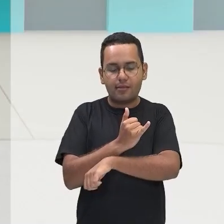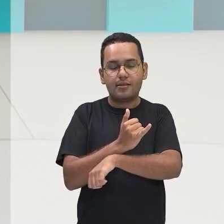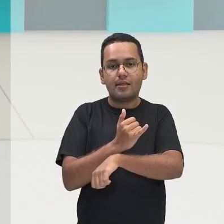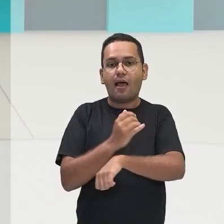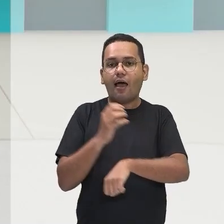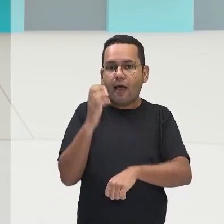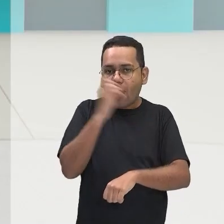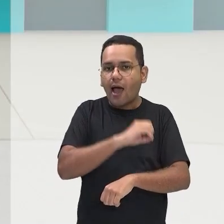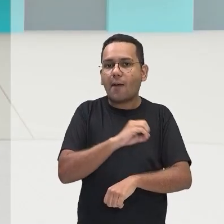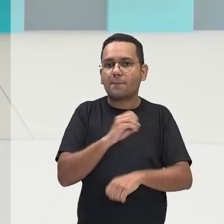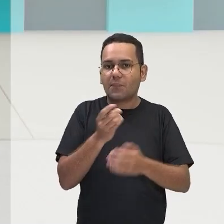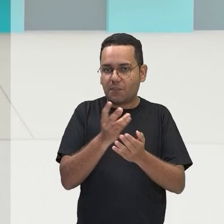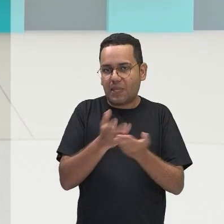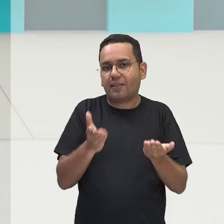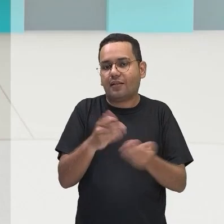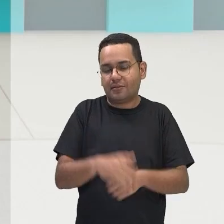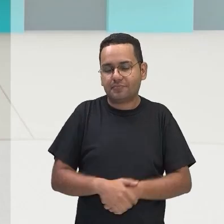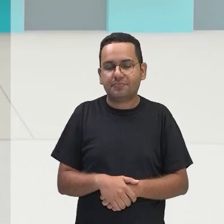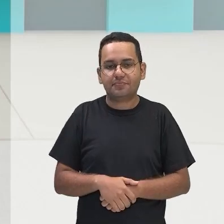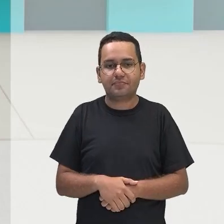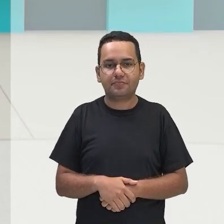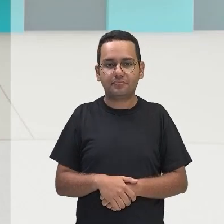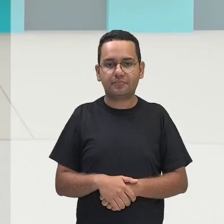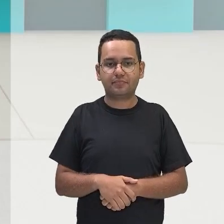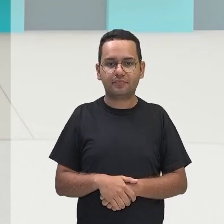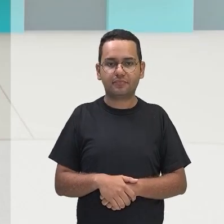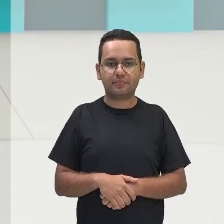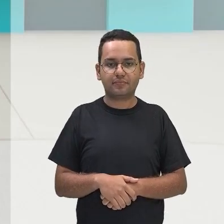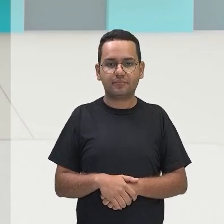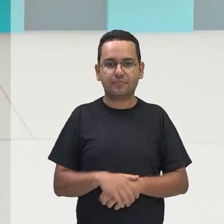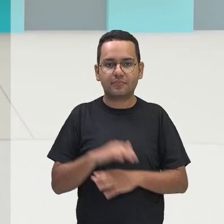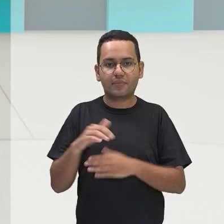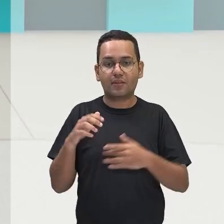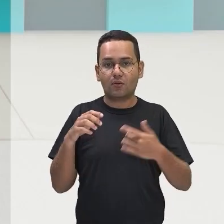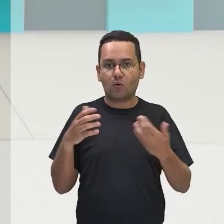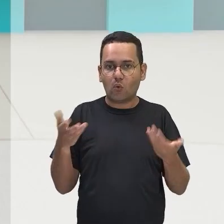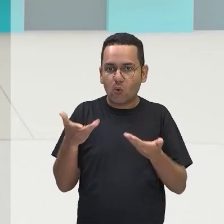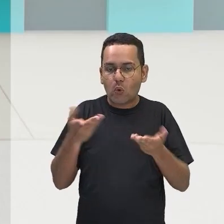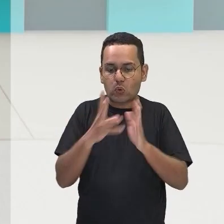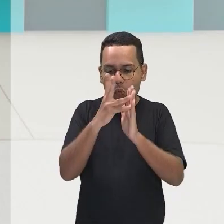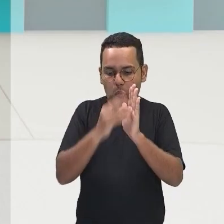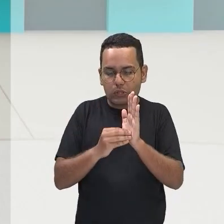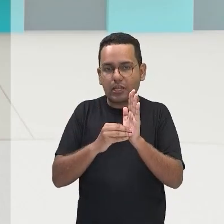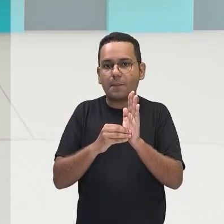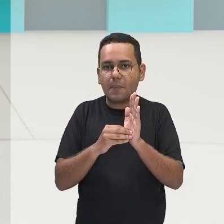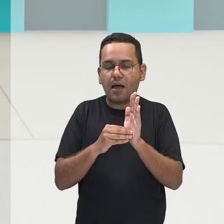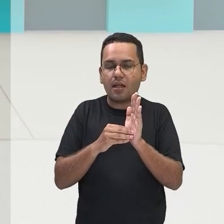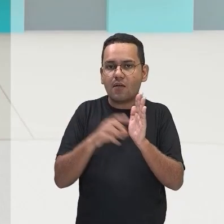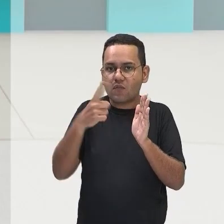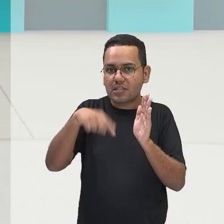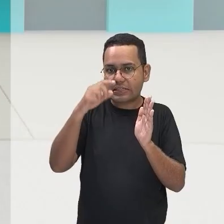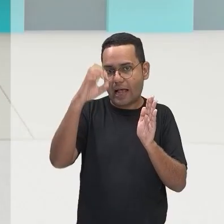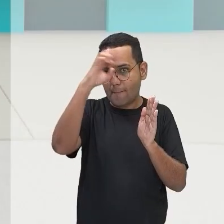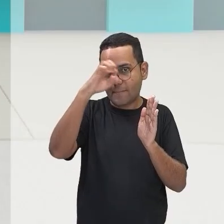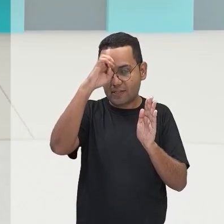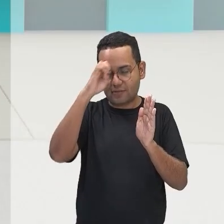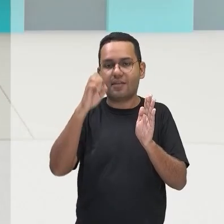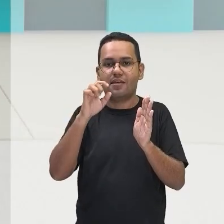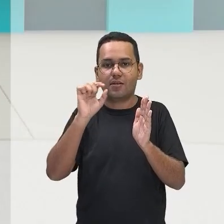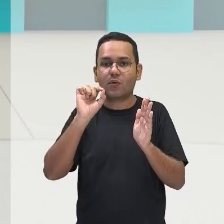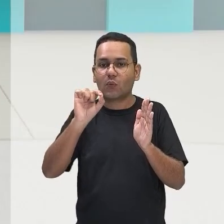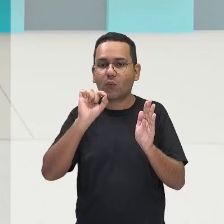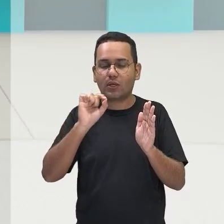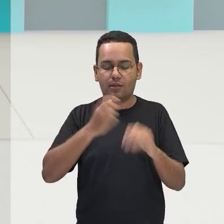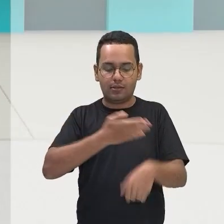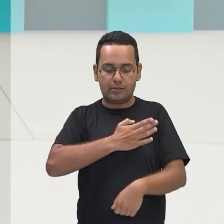né? Então, vocês hoje aí já pegaram aí bacana o que seria o sistema circulatório, ou também